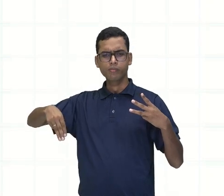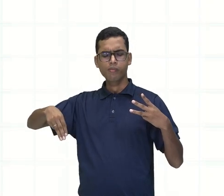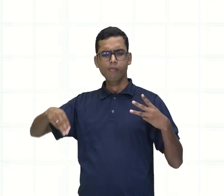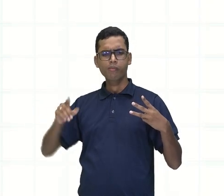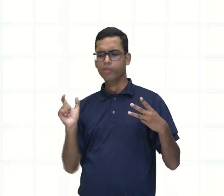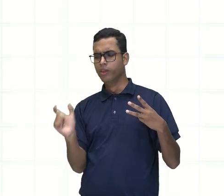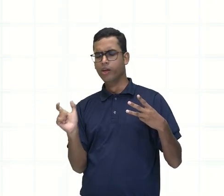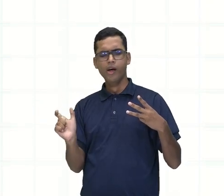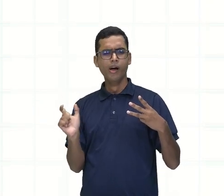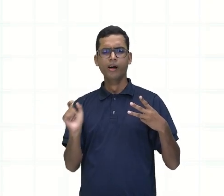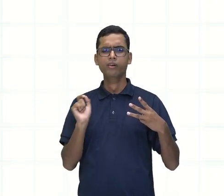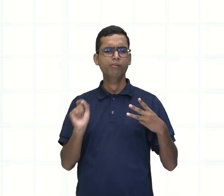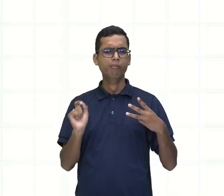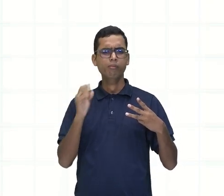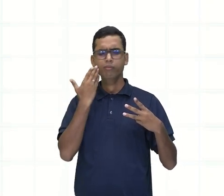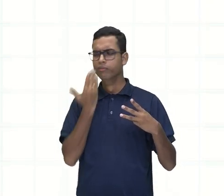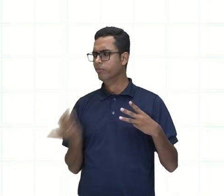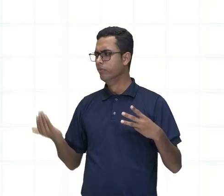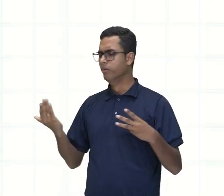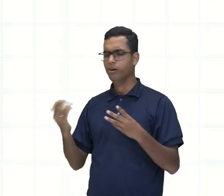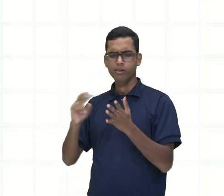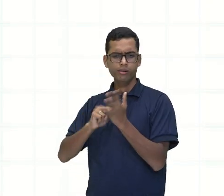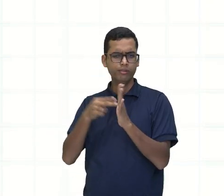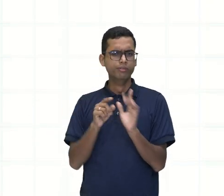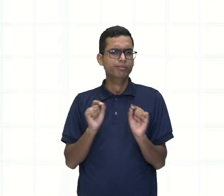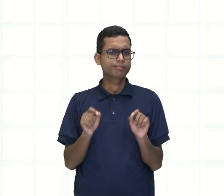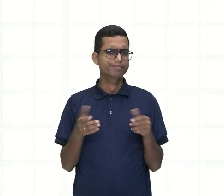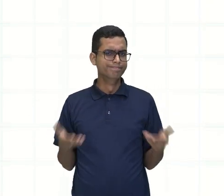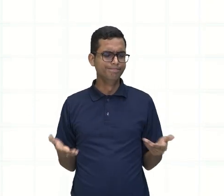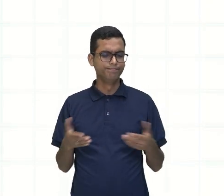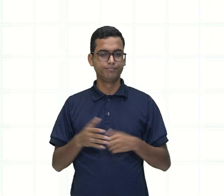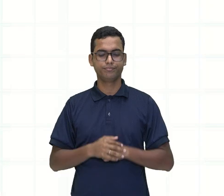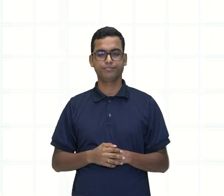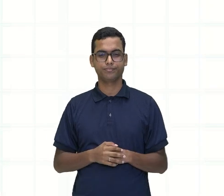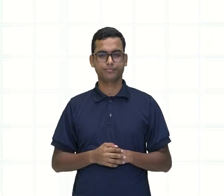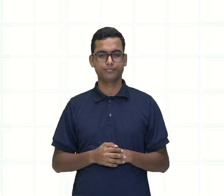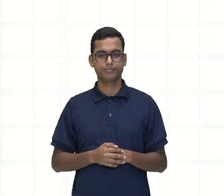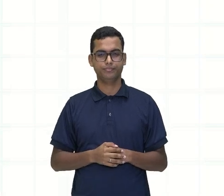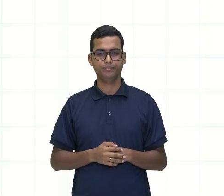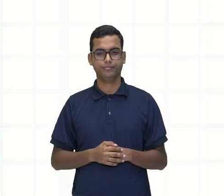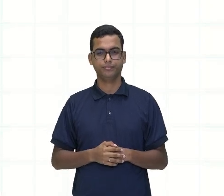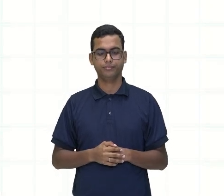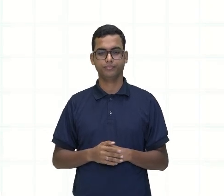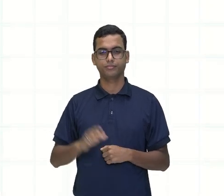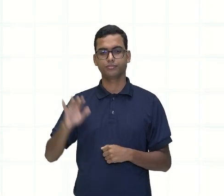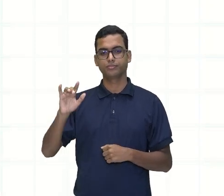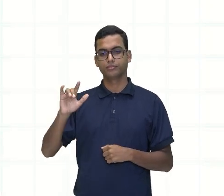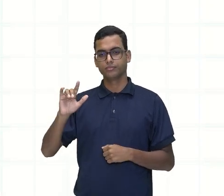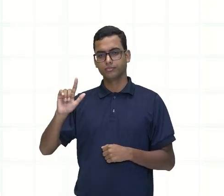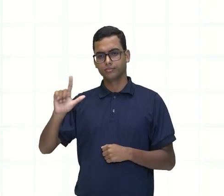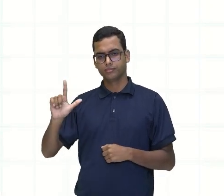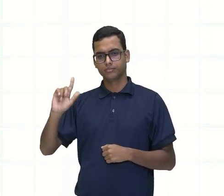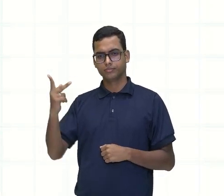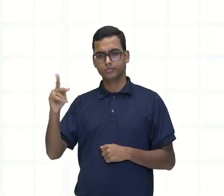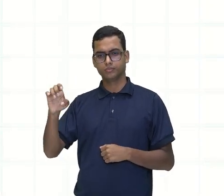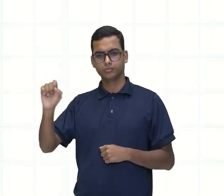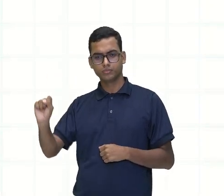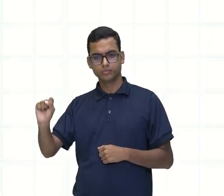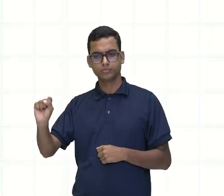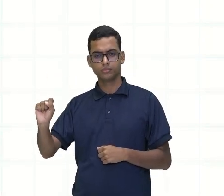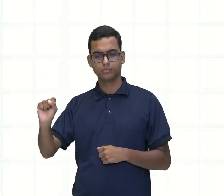them. Them. Them. O que significa o them? Lhes,